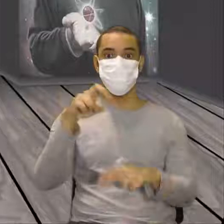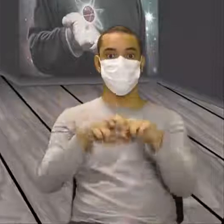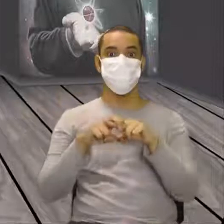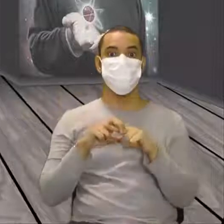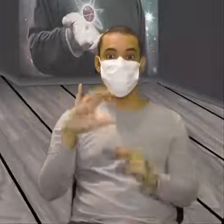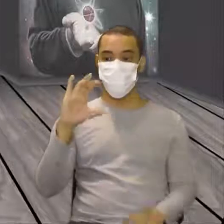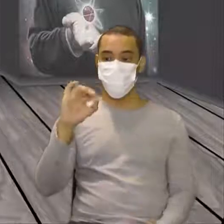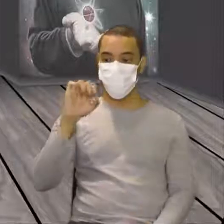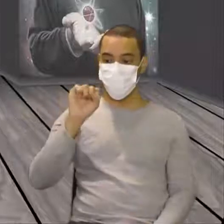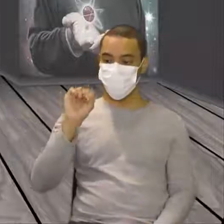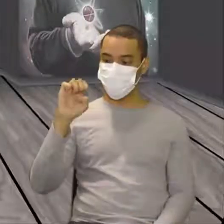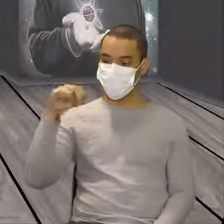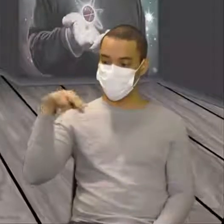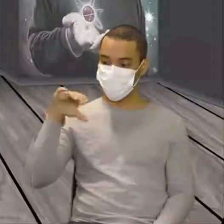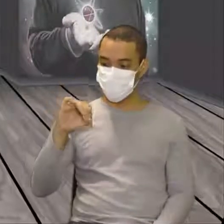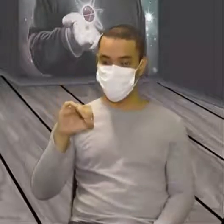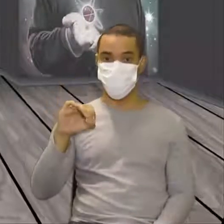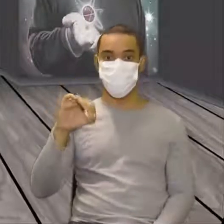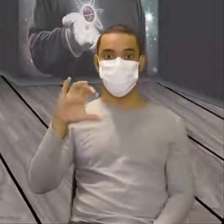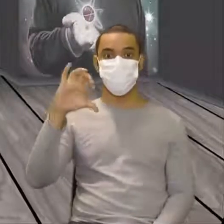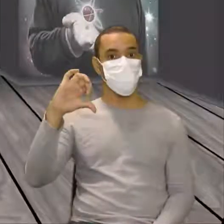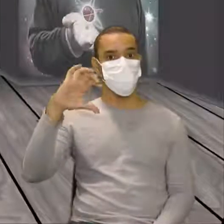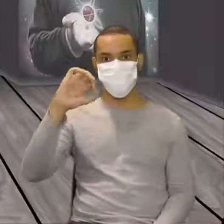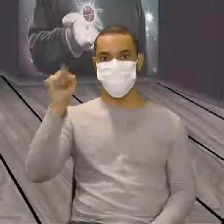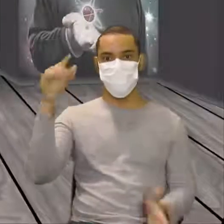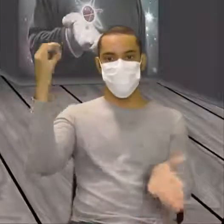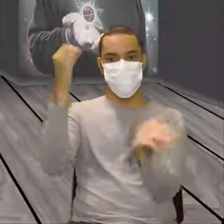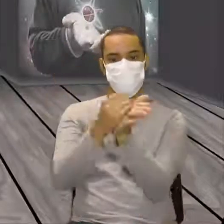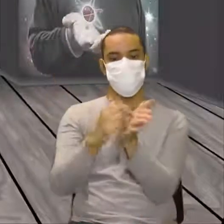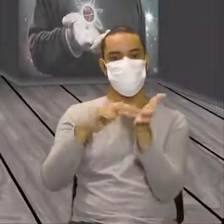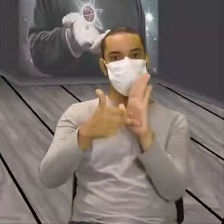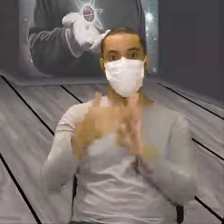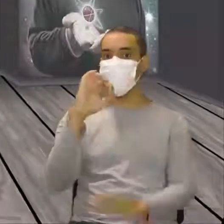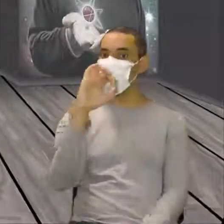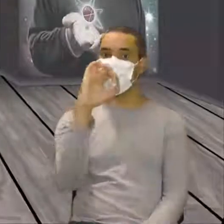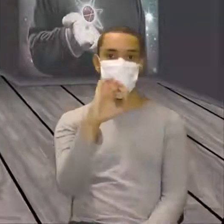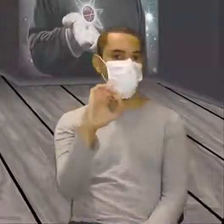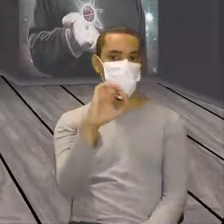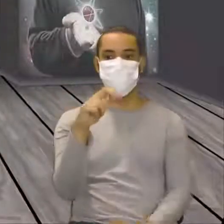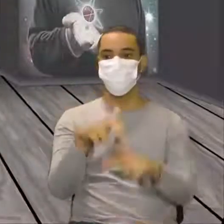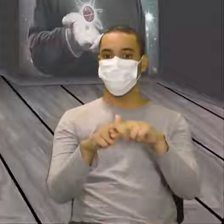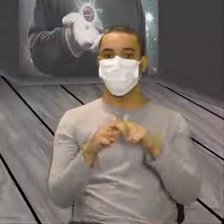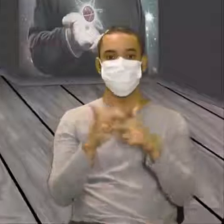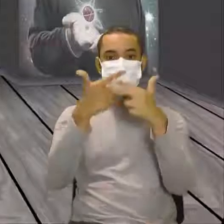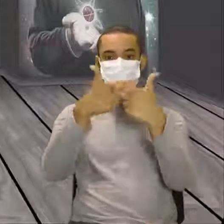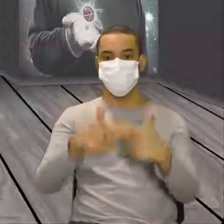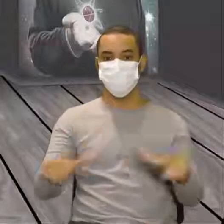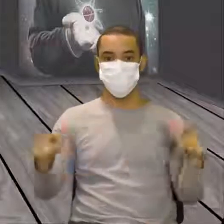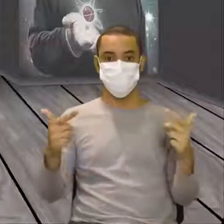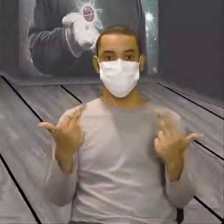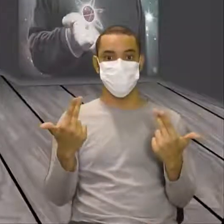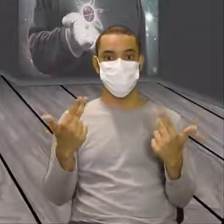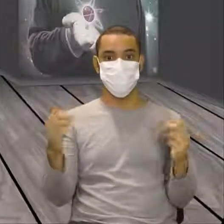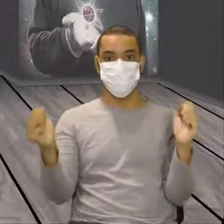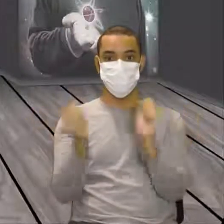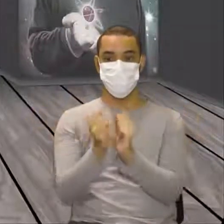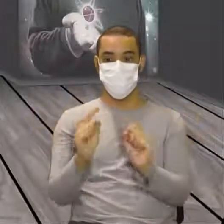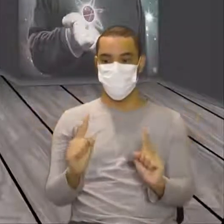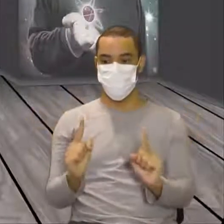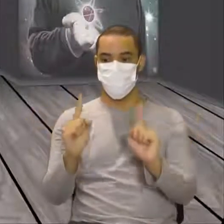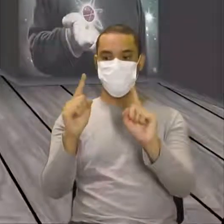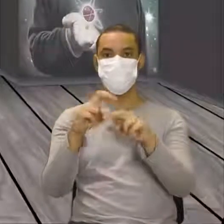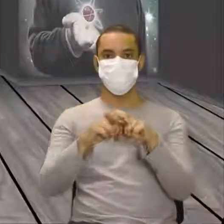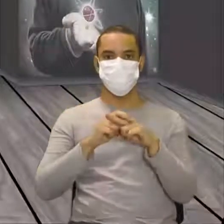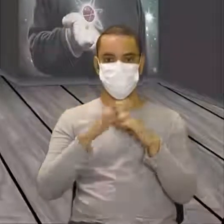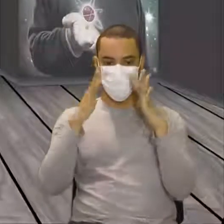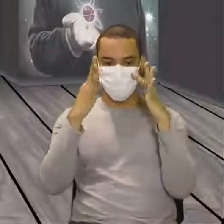de 90, eu vou ter o quê? 0. Então, o campo fica praticamente paralelo à espira. Então, prestando